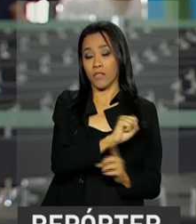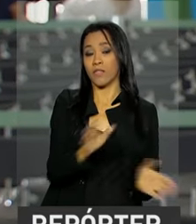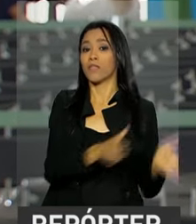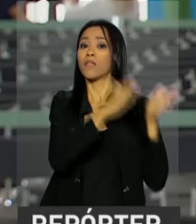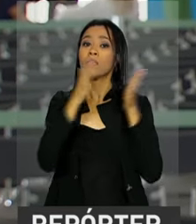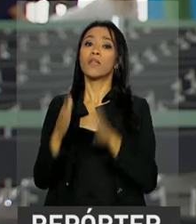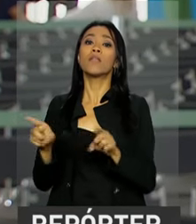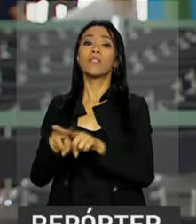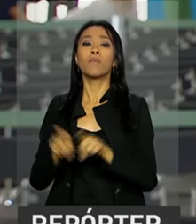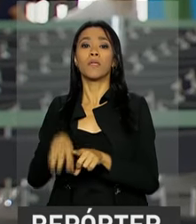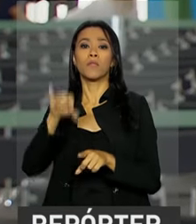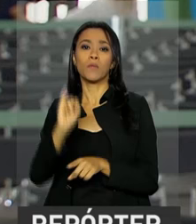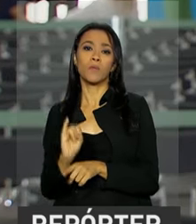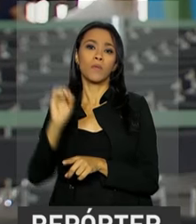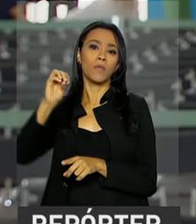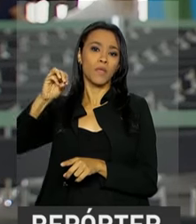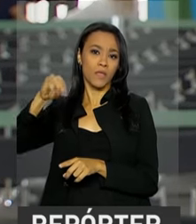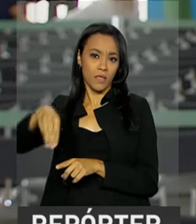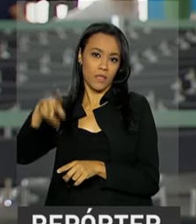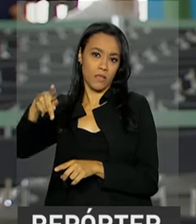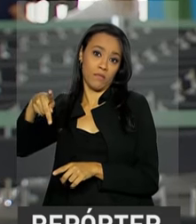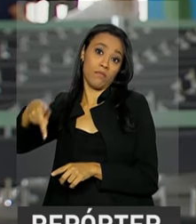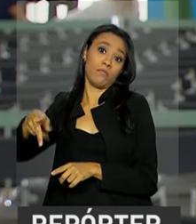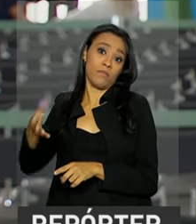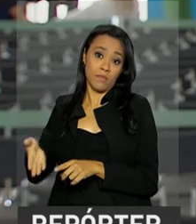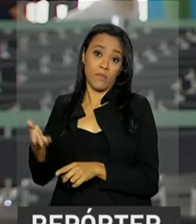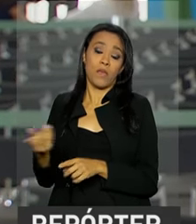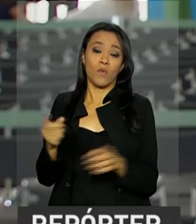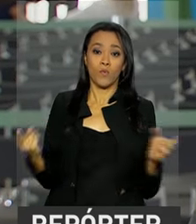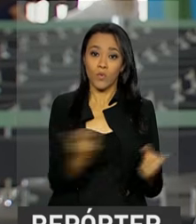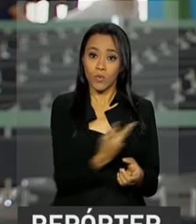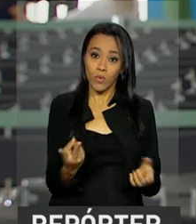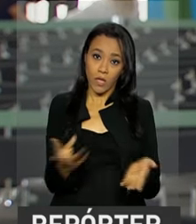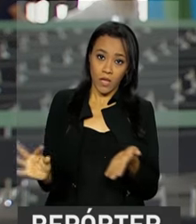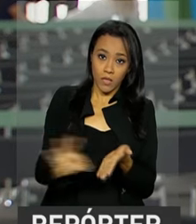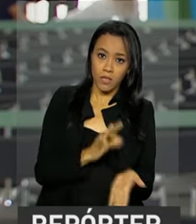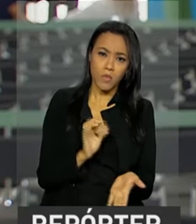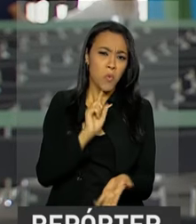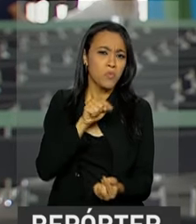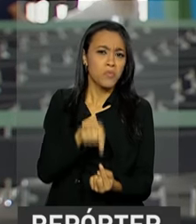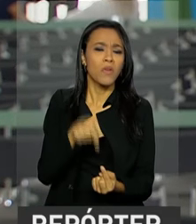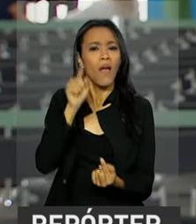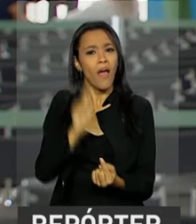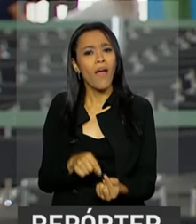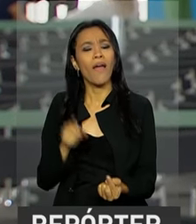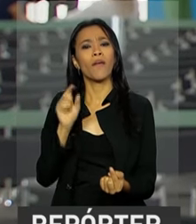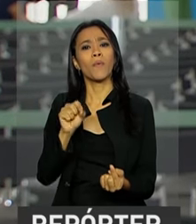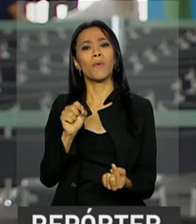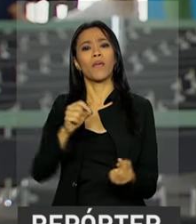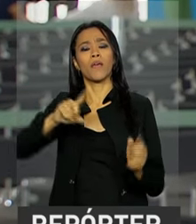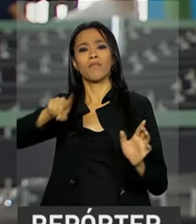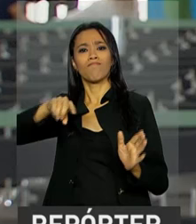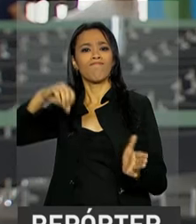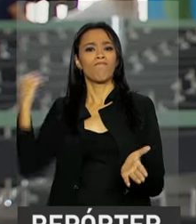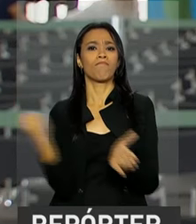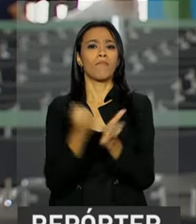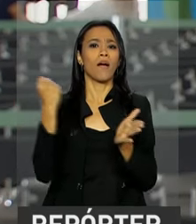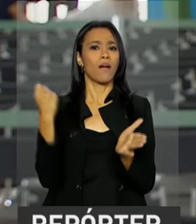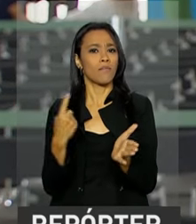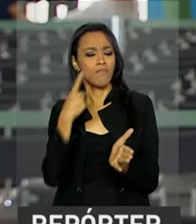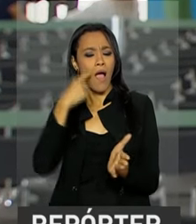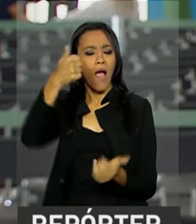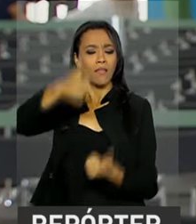Nacional de Propriedade Industrial. Essa assinatura aí é para agilizar as patentes, a análise